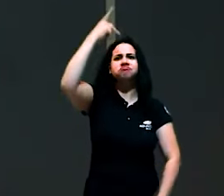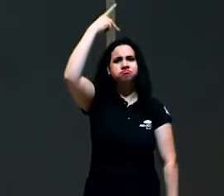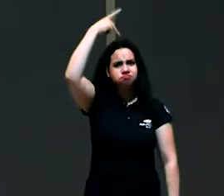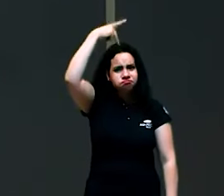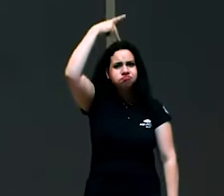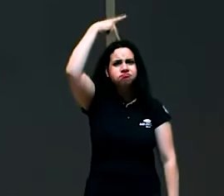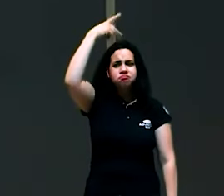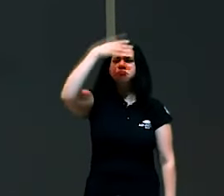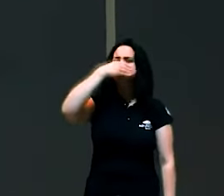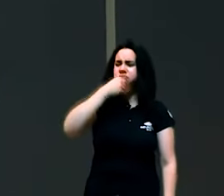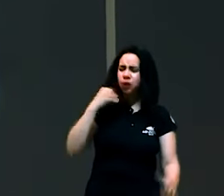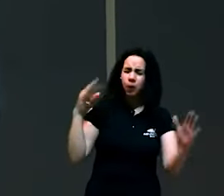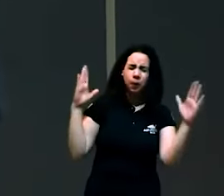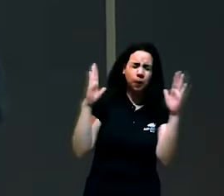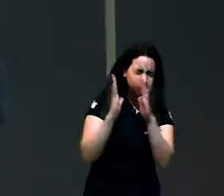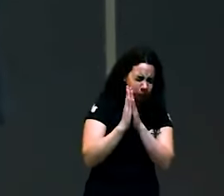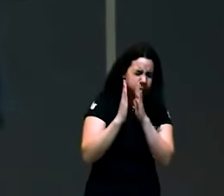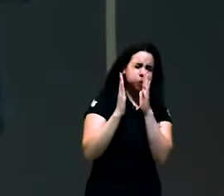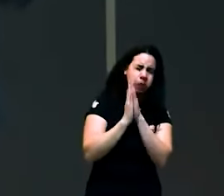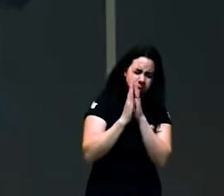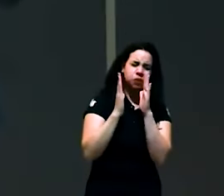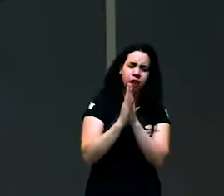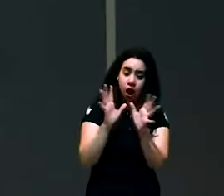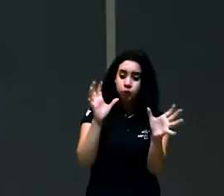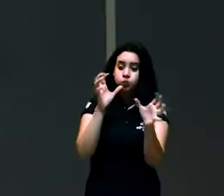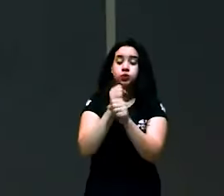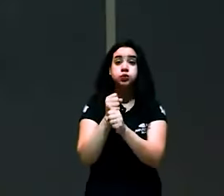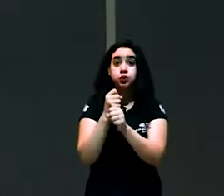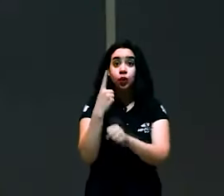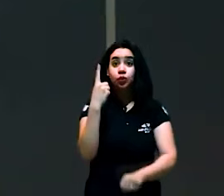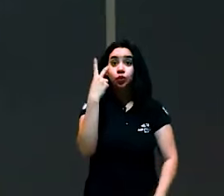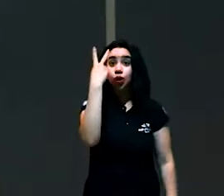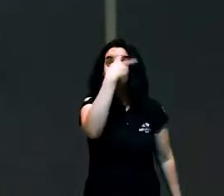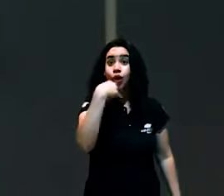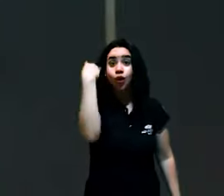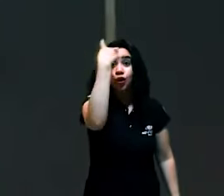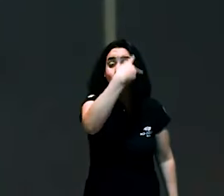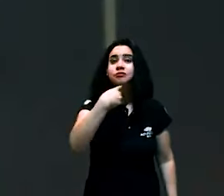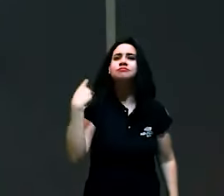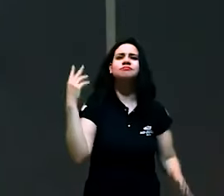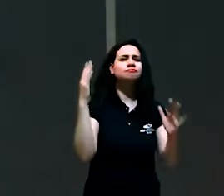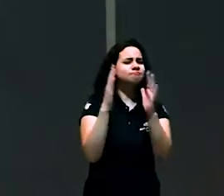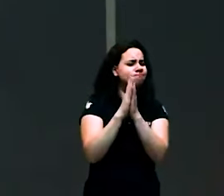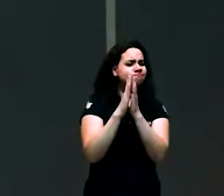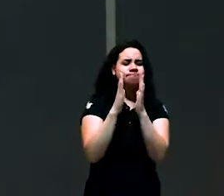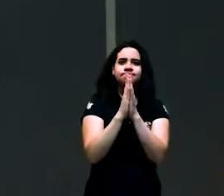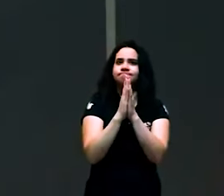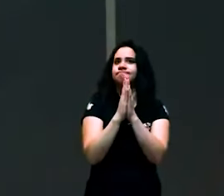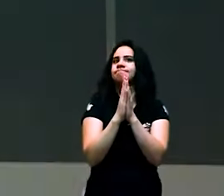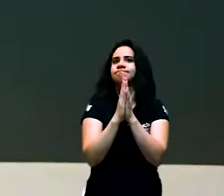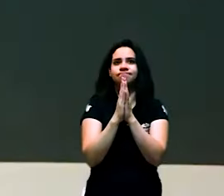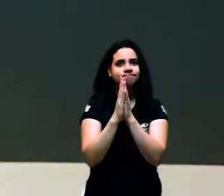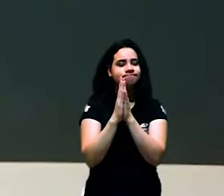dia, mas encheu do poder do Espírito Santo Suécia, Dinamarca,